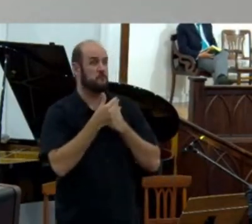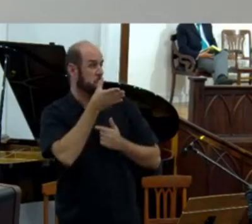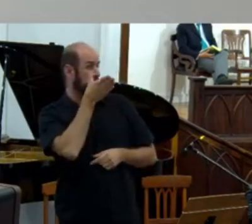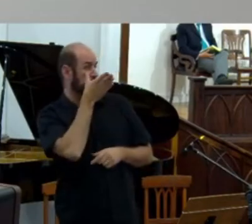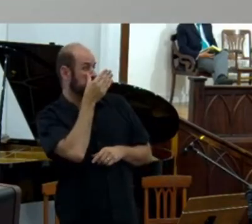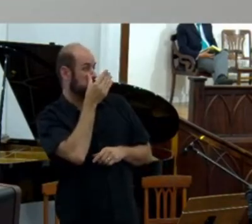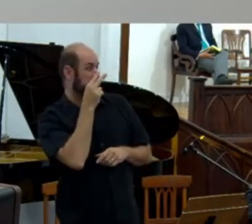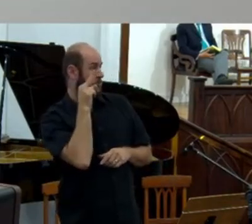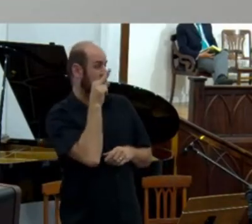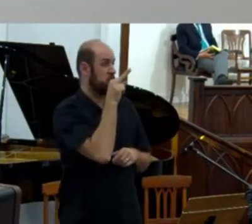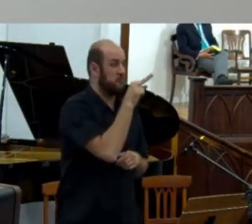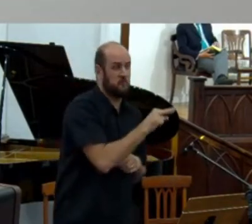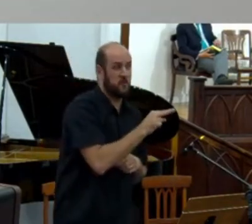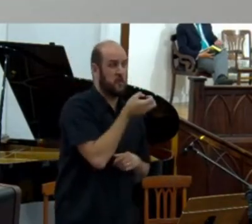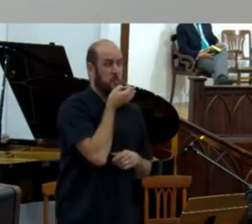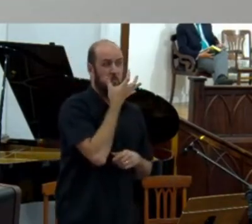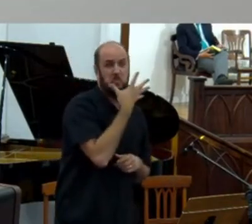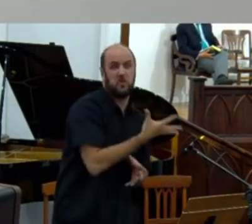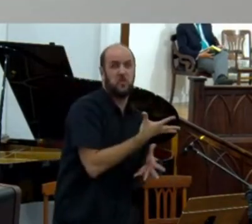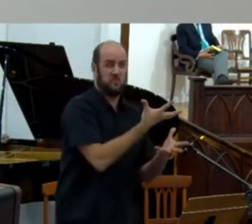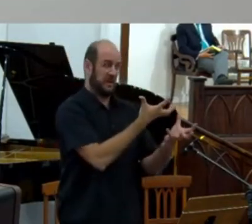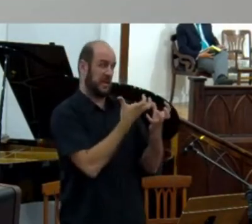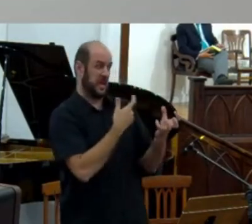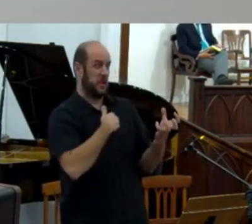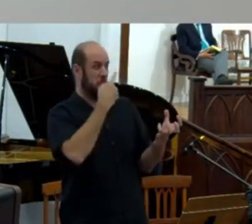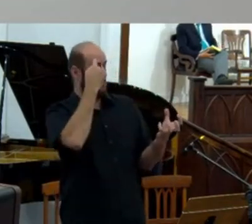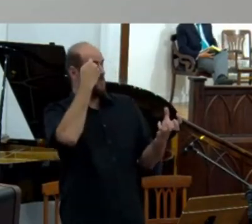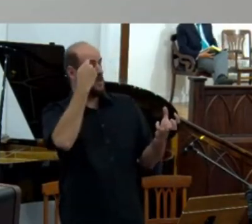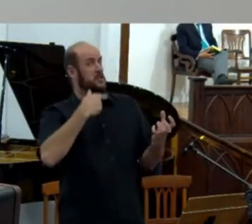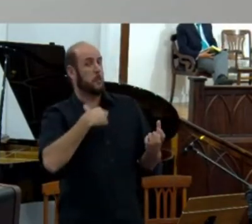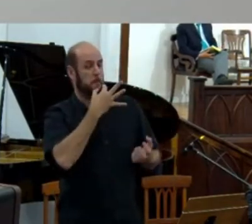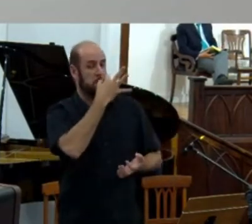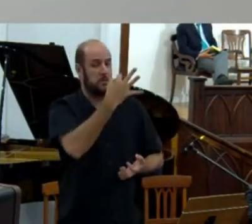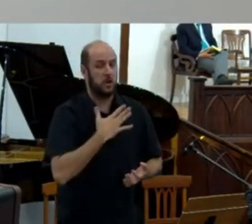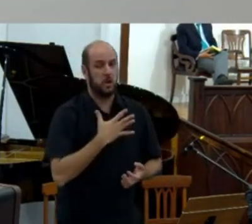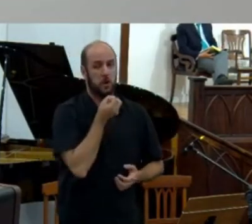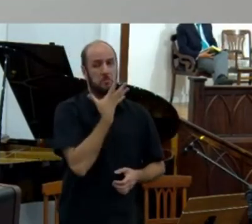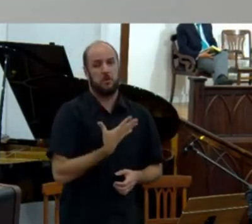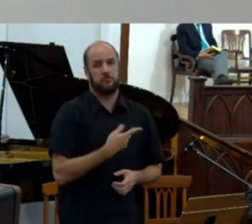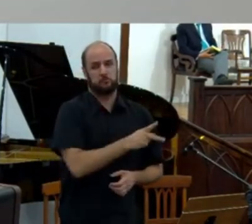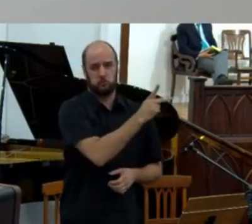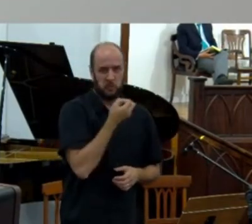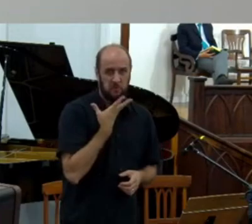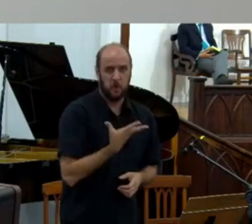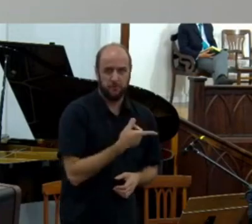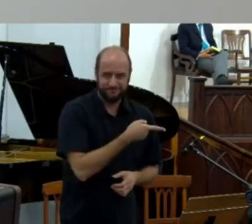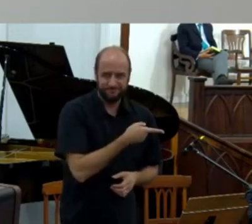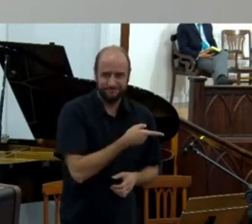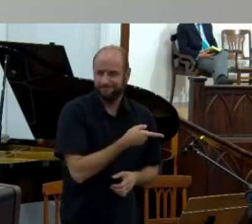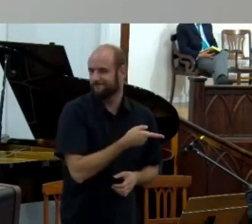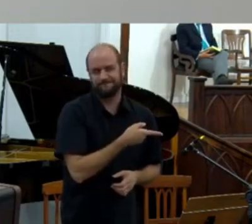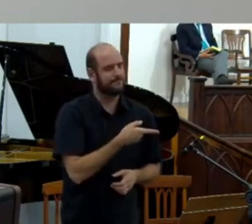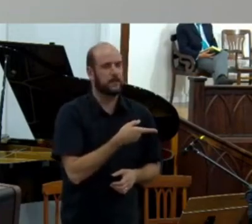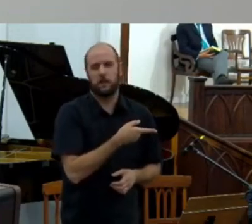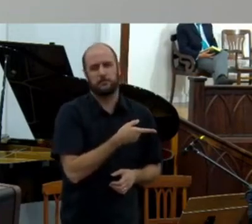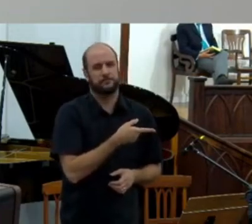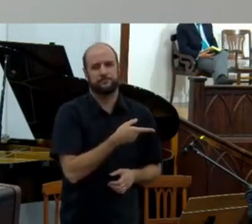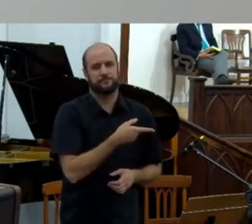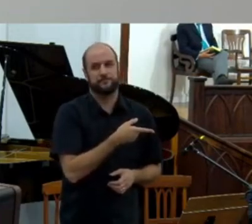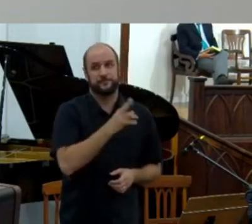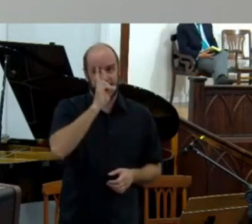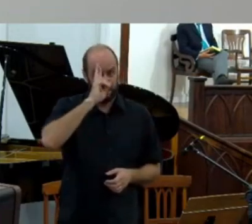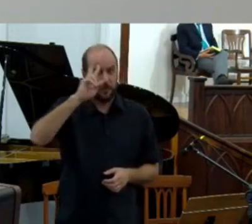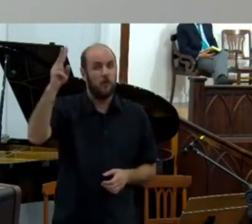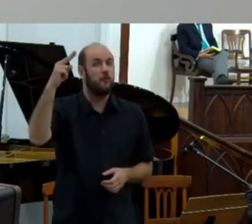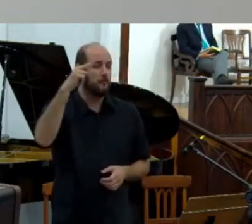cobiça, enxergam algo e interpretam essa coisa como boa, que ela continua sendo boa. Que ela é boa. O Senhor